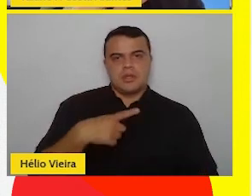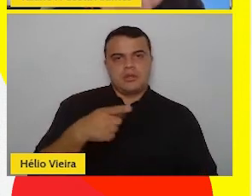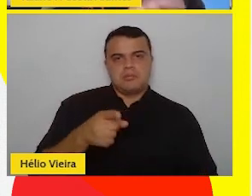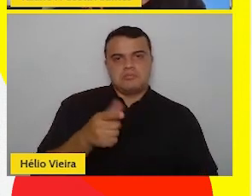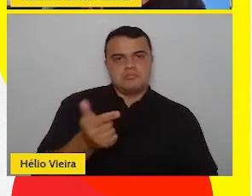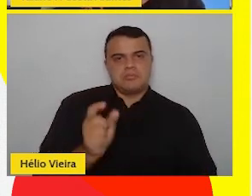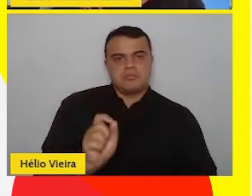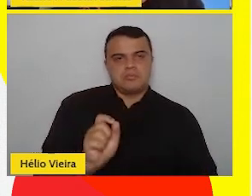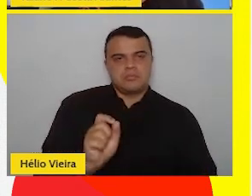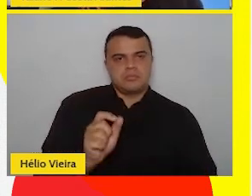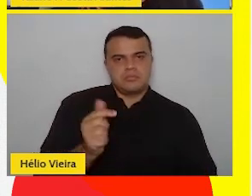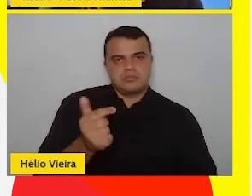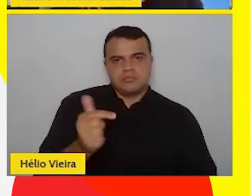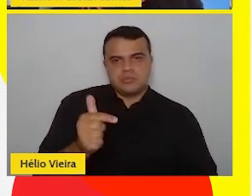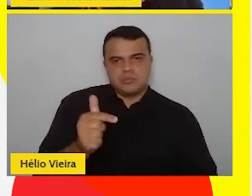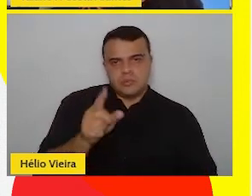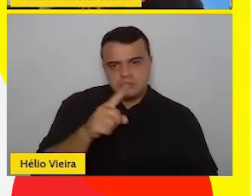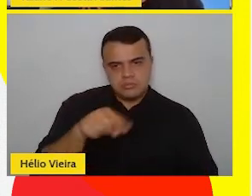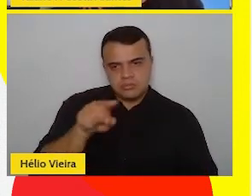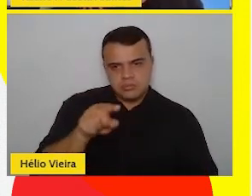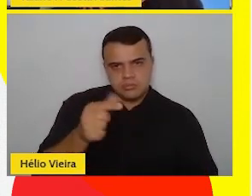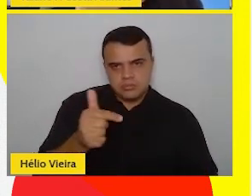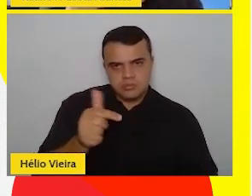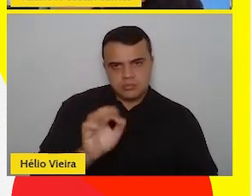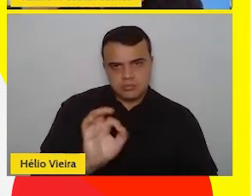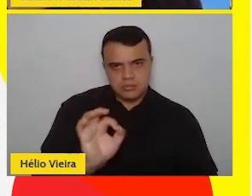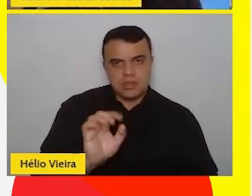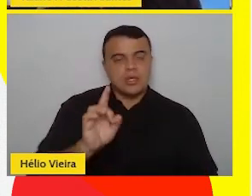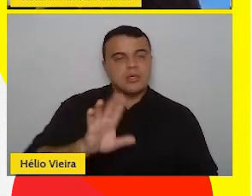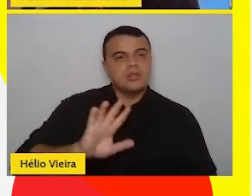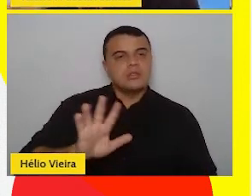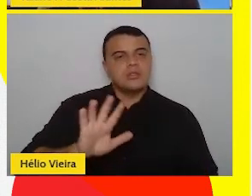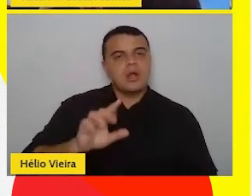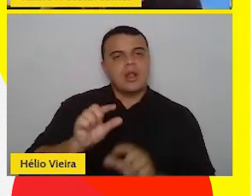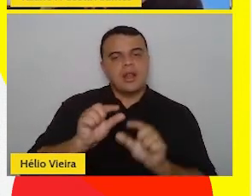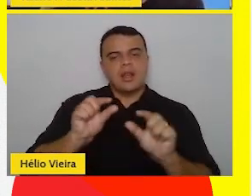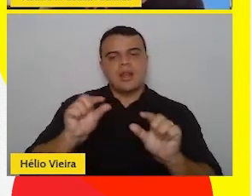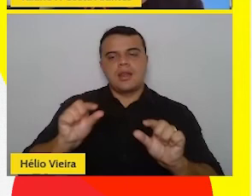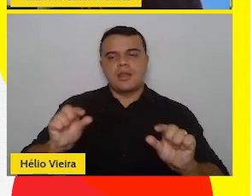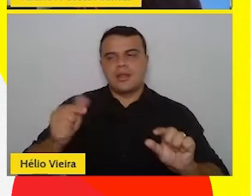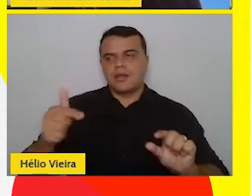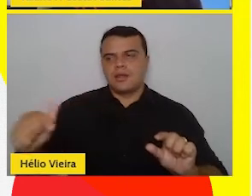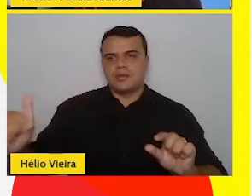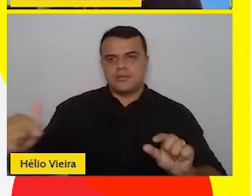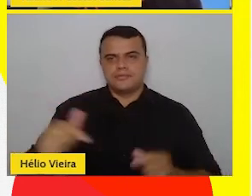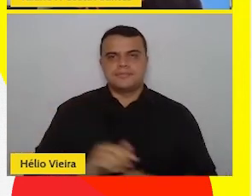são delimitados por uma linha. A linha, ela faz outro movimento.